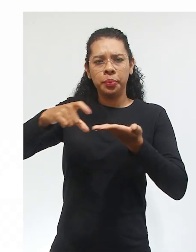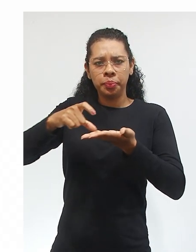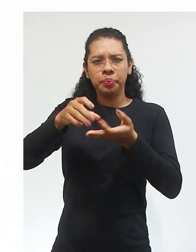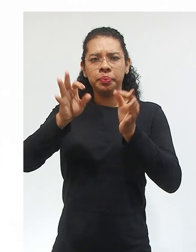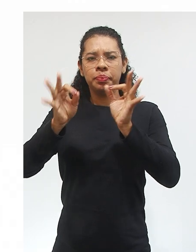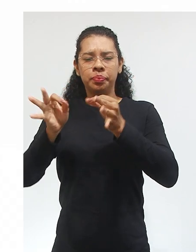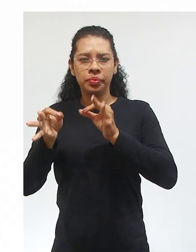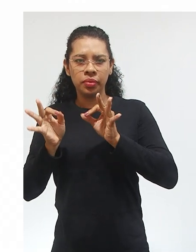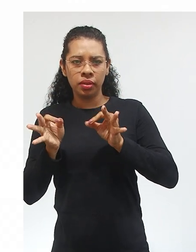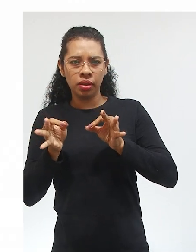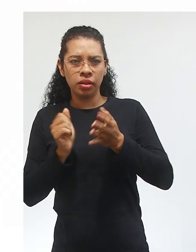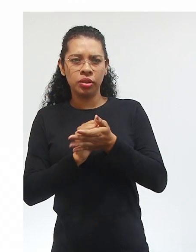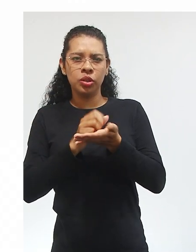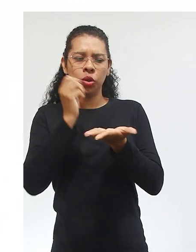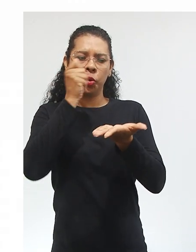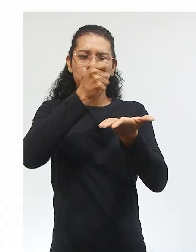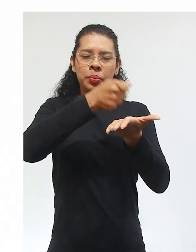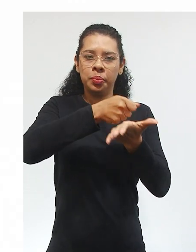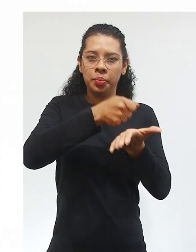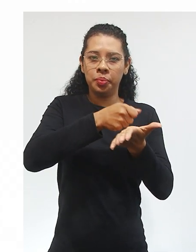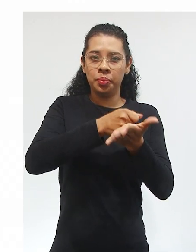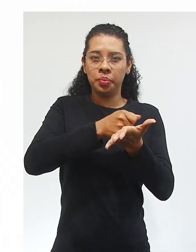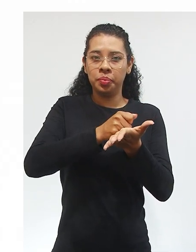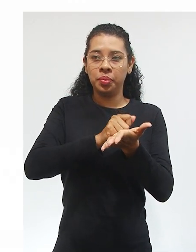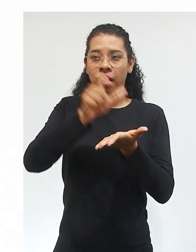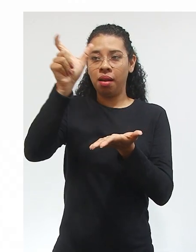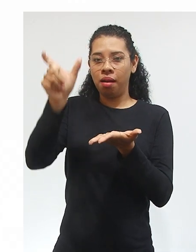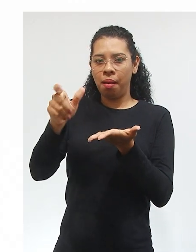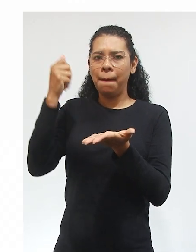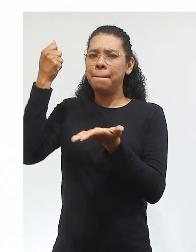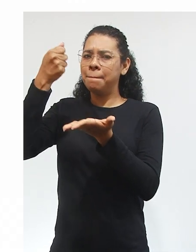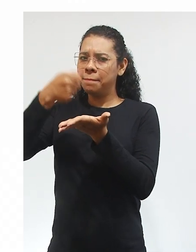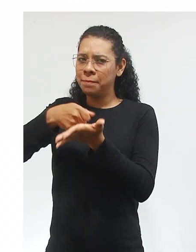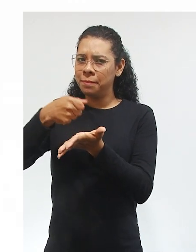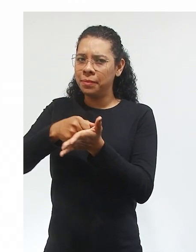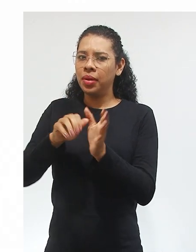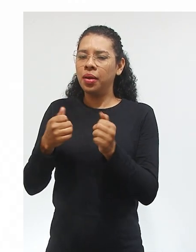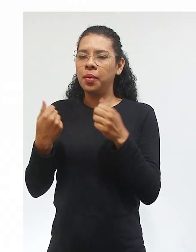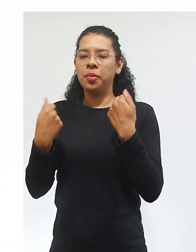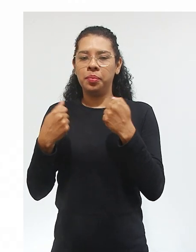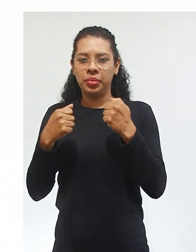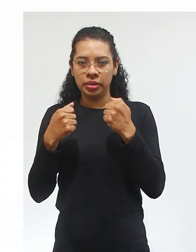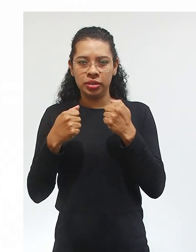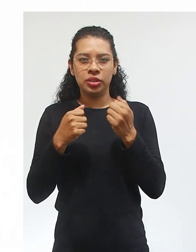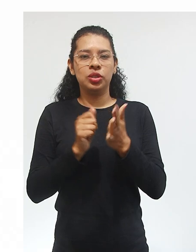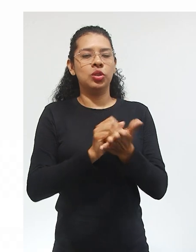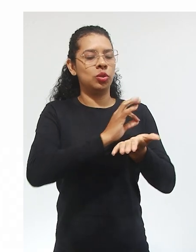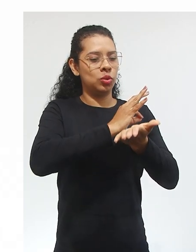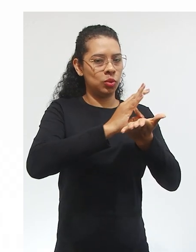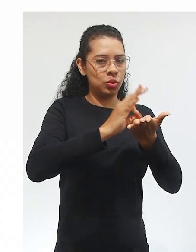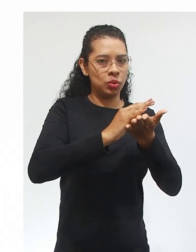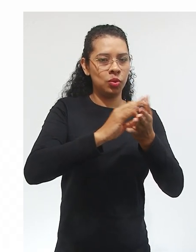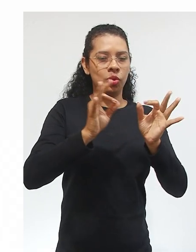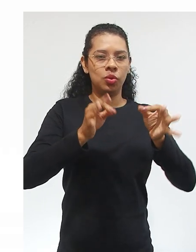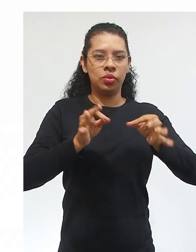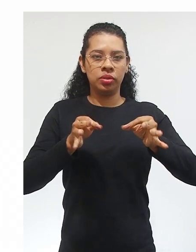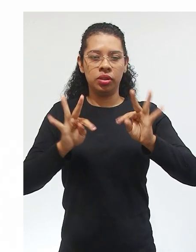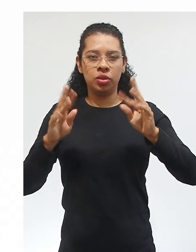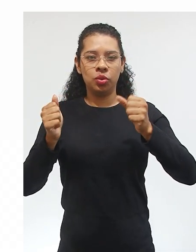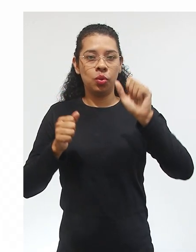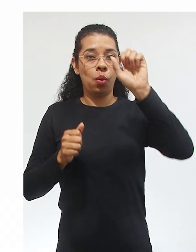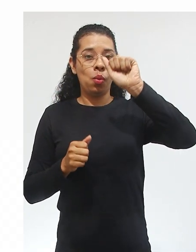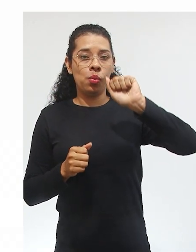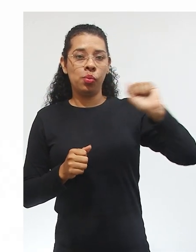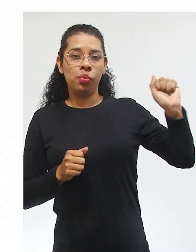débito, ela estava lá no direito, no ativo. Se o cliente pagou essa duplicata, quer dizer o quê? Que eu tenho que dar baixa nessa duplicata. Para sair do meu ativo, eu